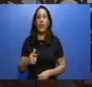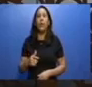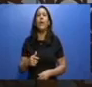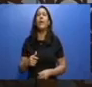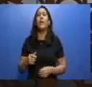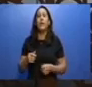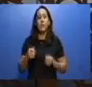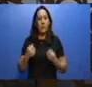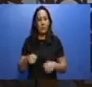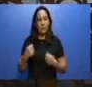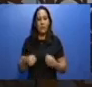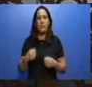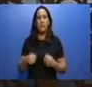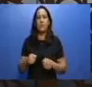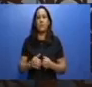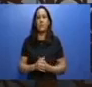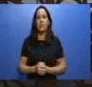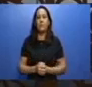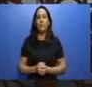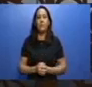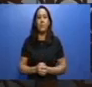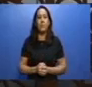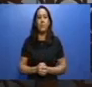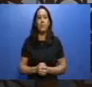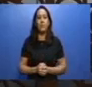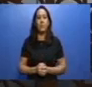essa aula, tá?